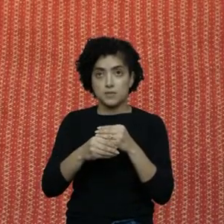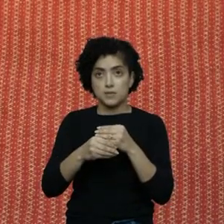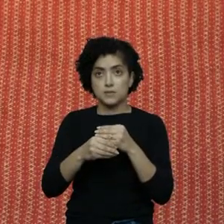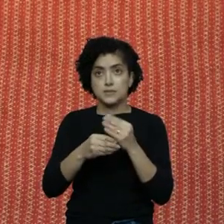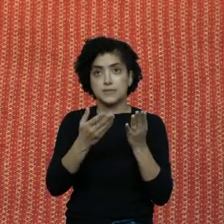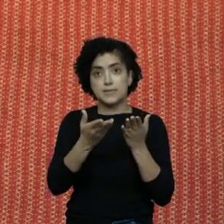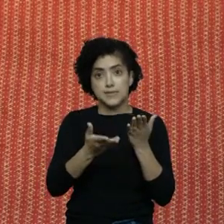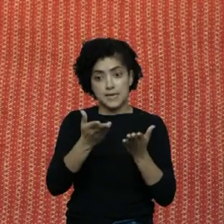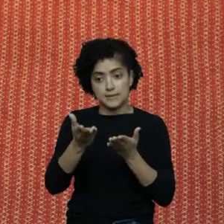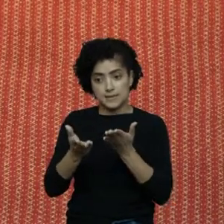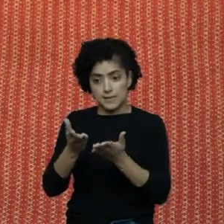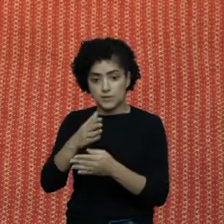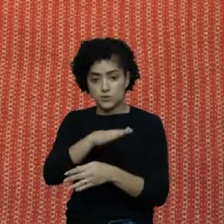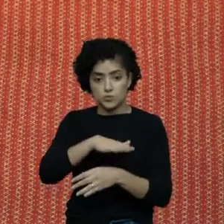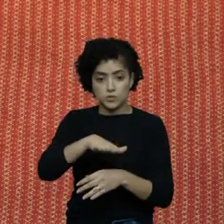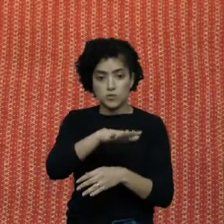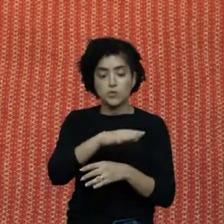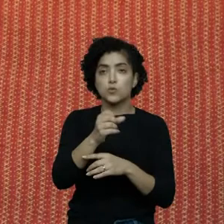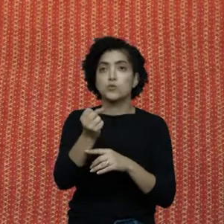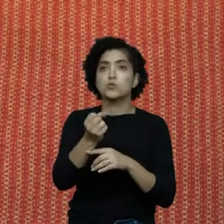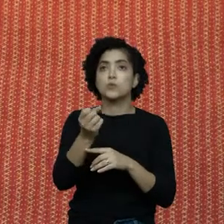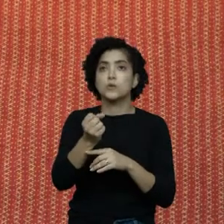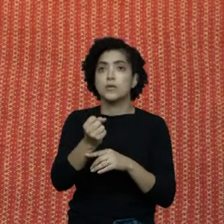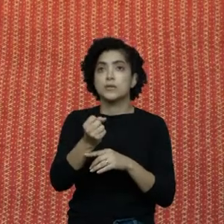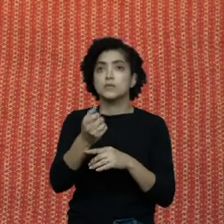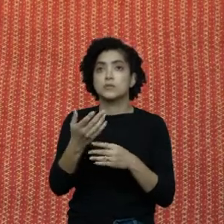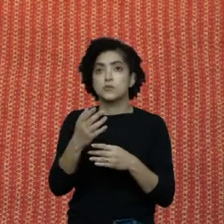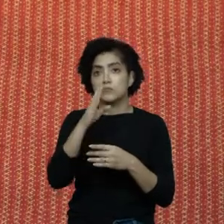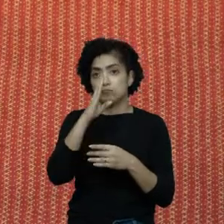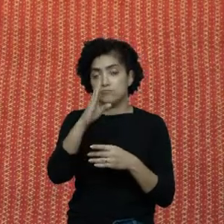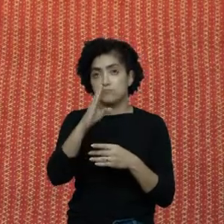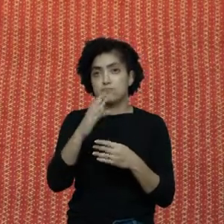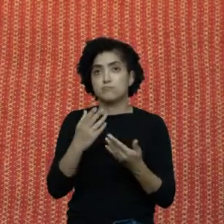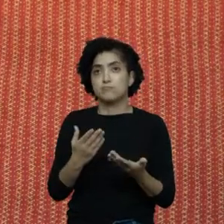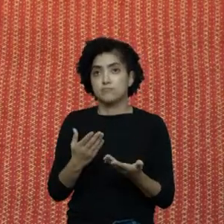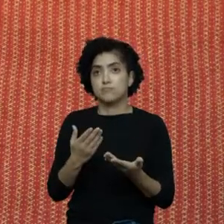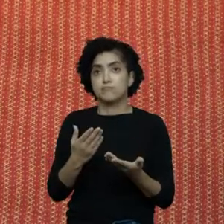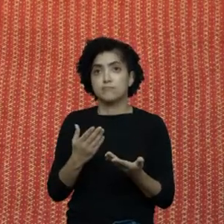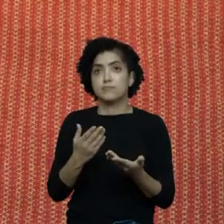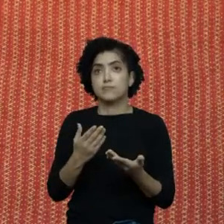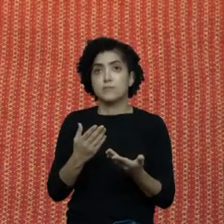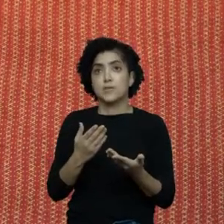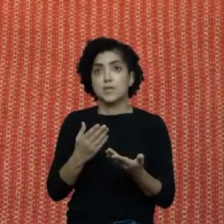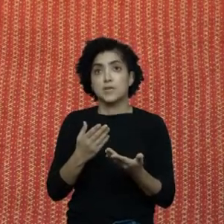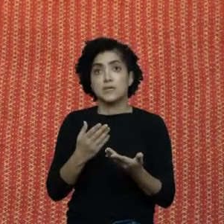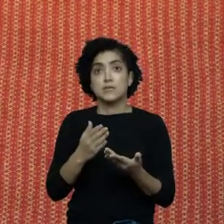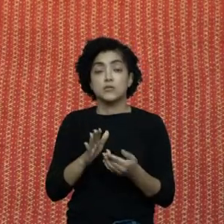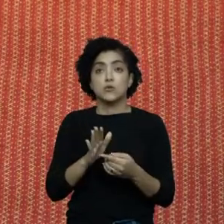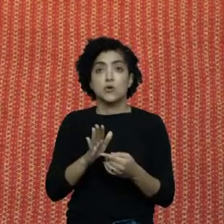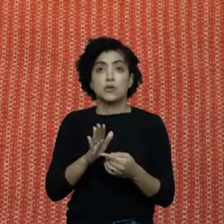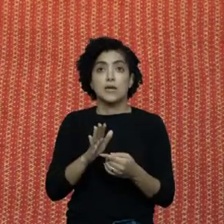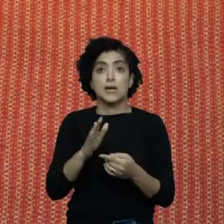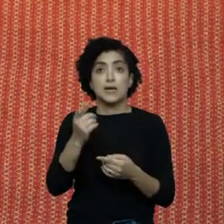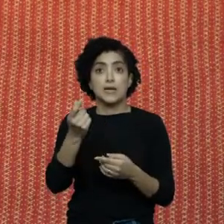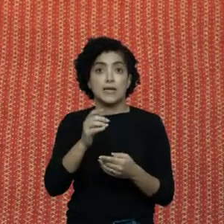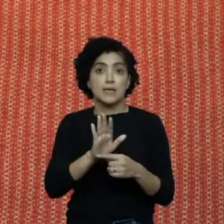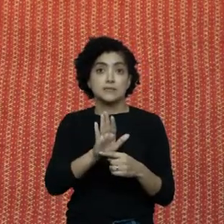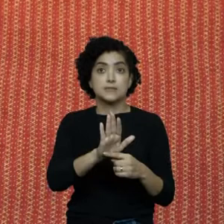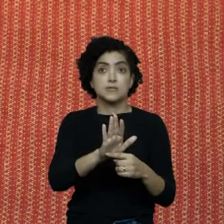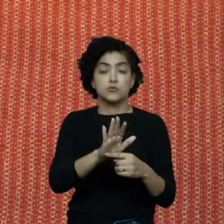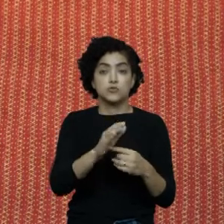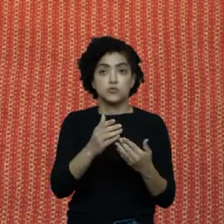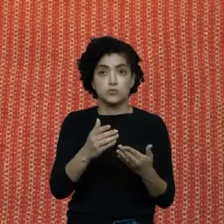o setor do leite inteiramente ao setor leite que tornam esse benefício mais amplo